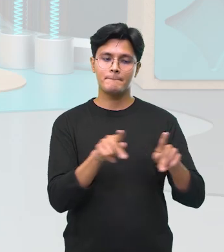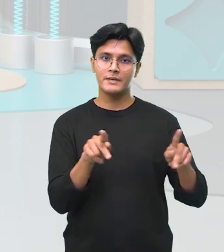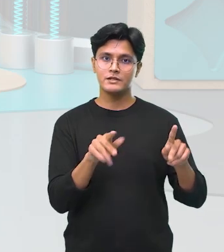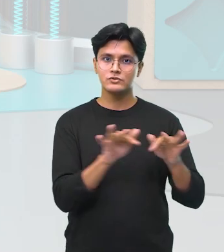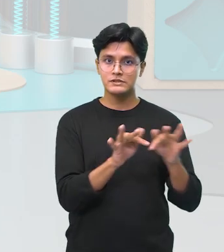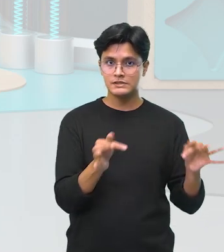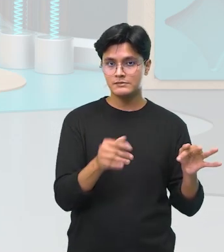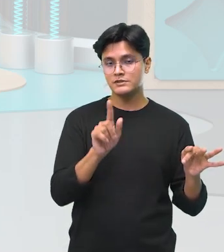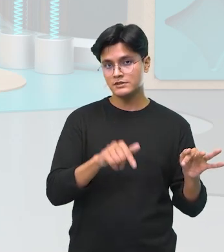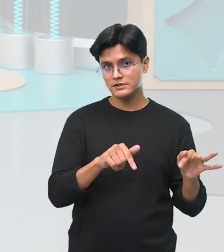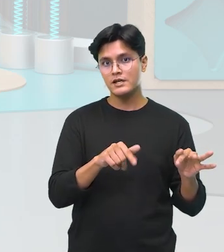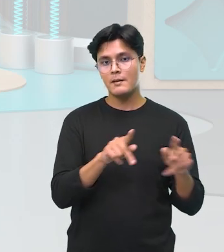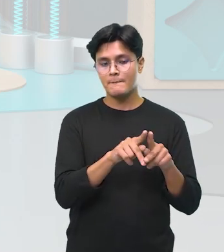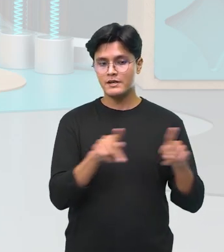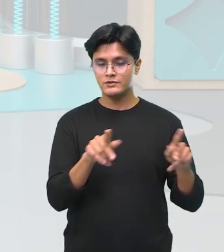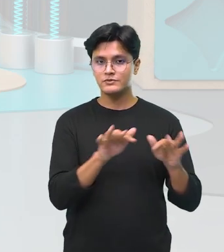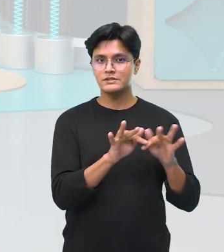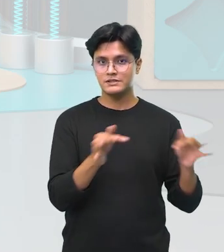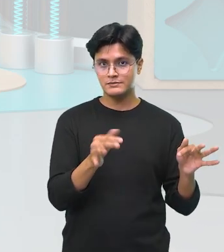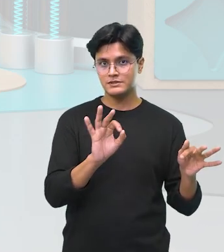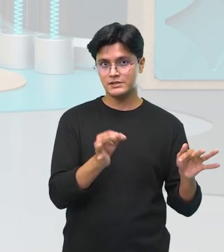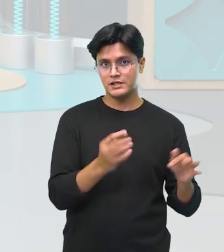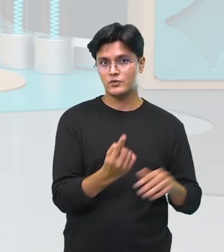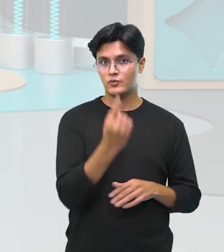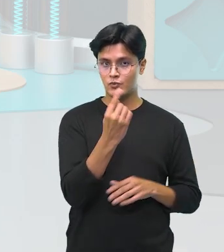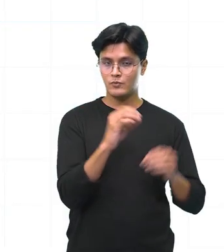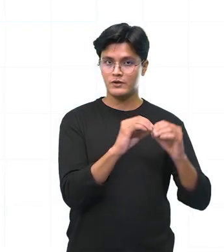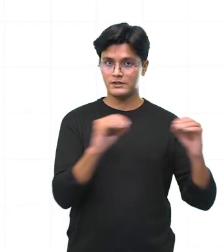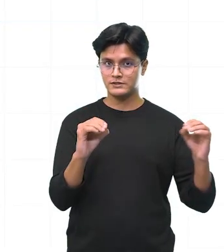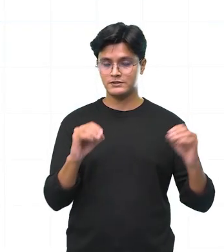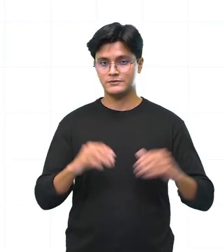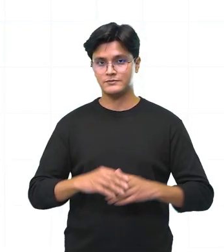uma oração. E é isso que nós vamos ver a partir de agora. Acompanhem comigo.